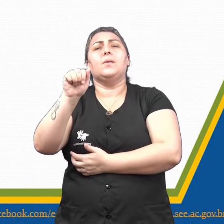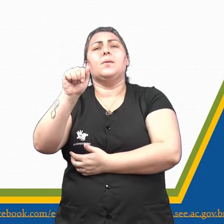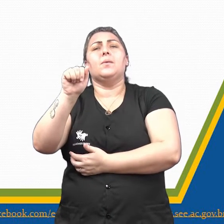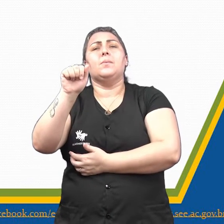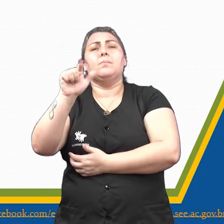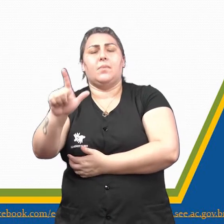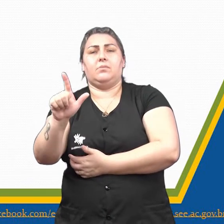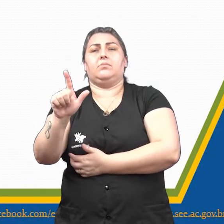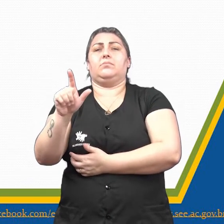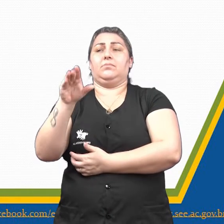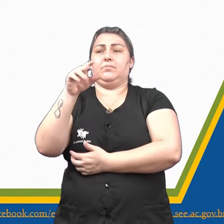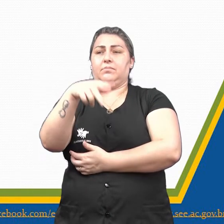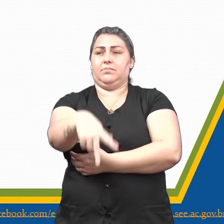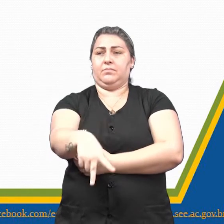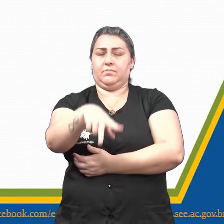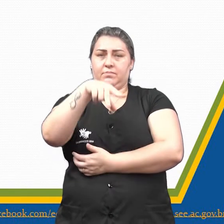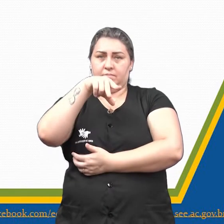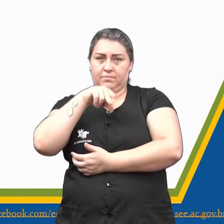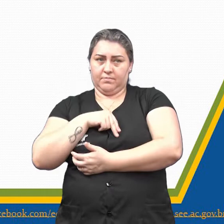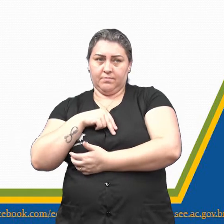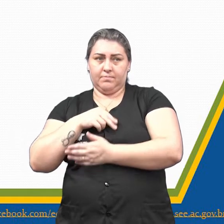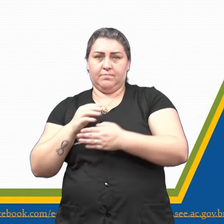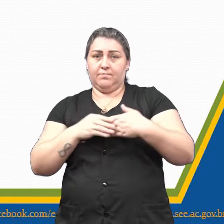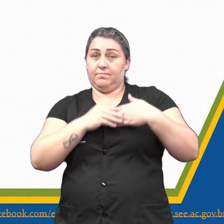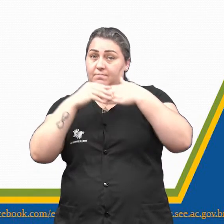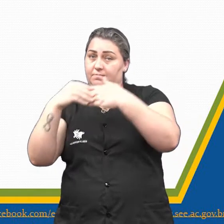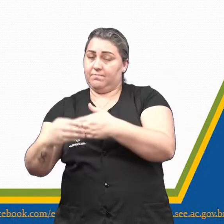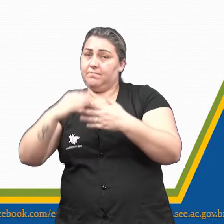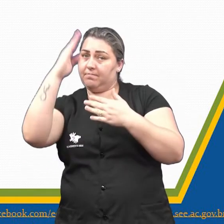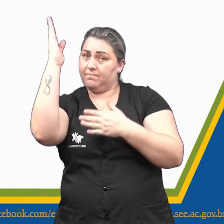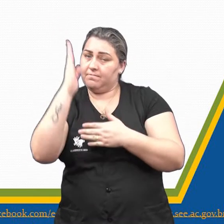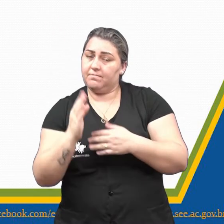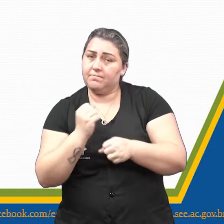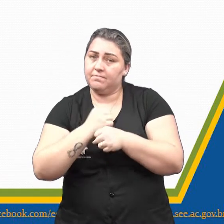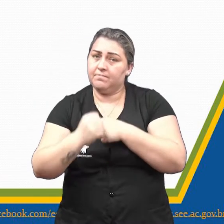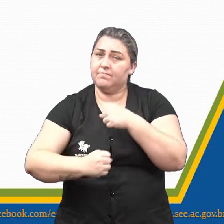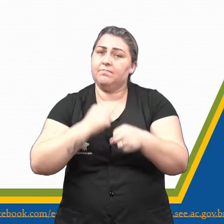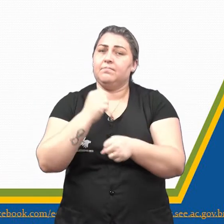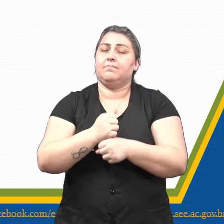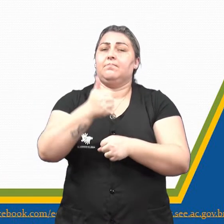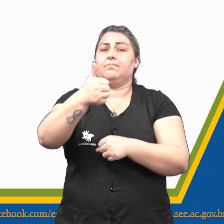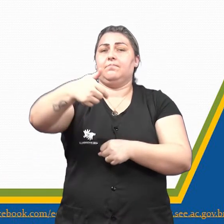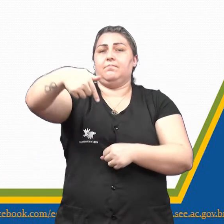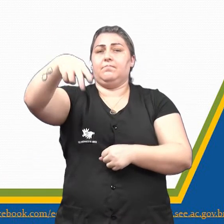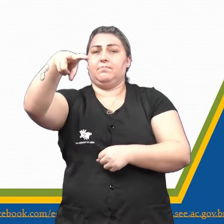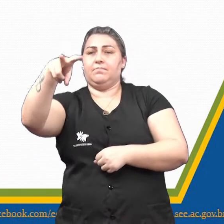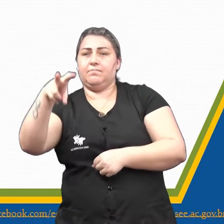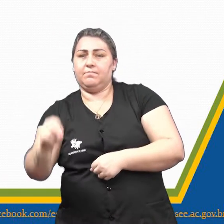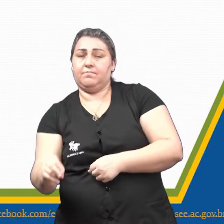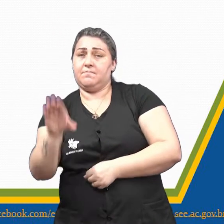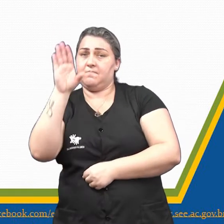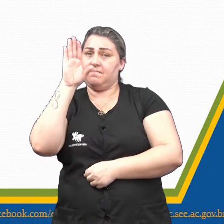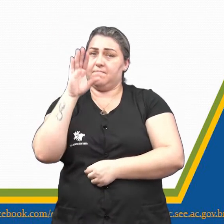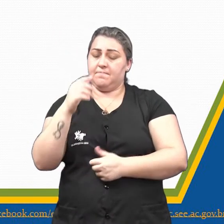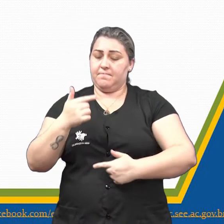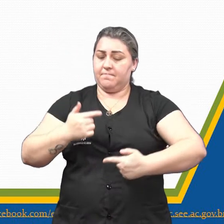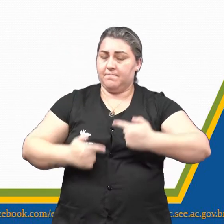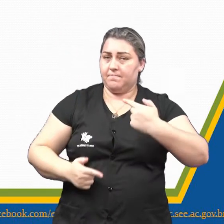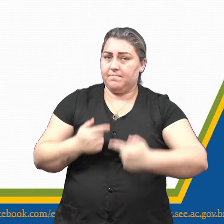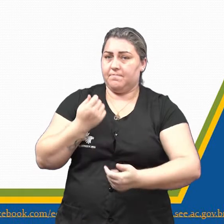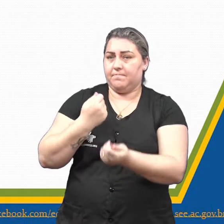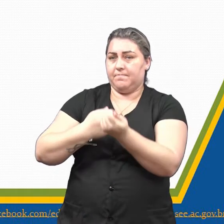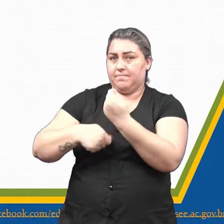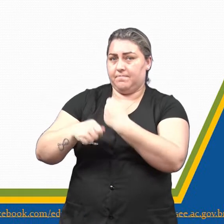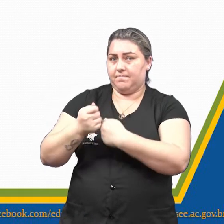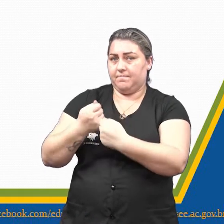era um português, foi enviado ao Brasil, tá, a partir de 1750, e a política de administração de